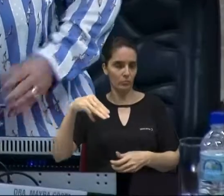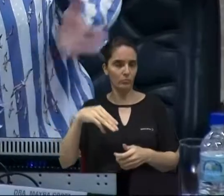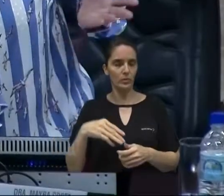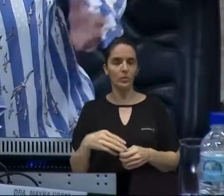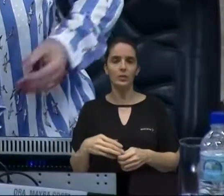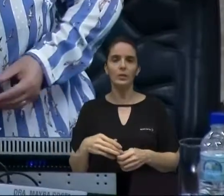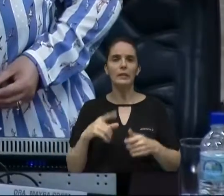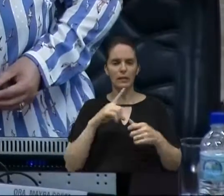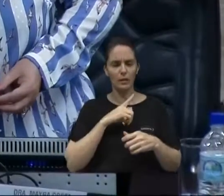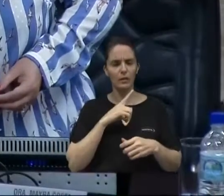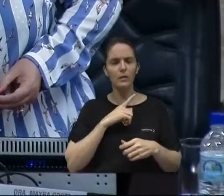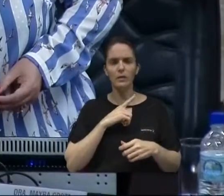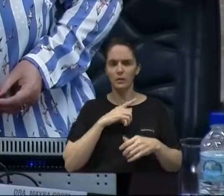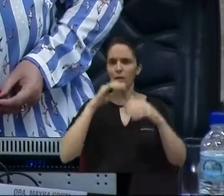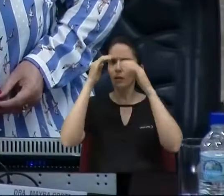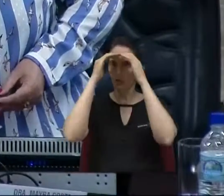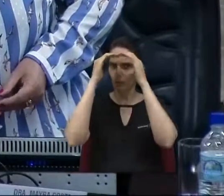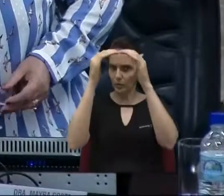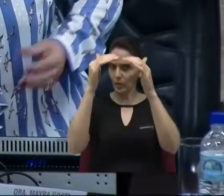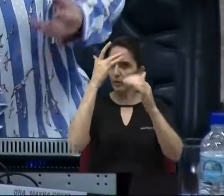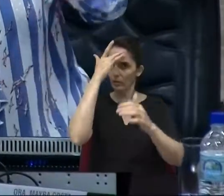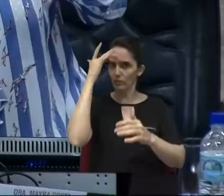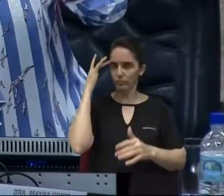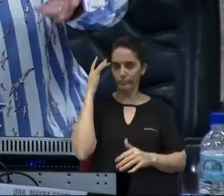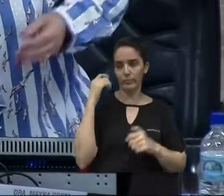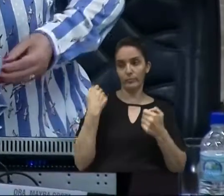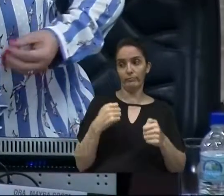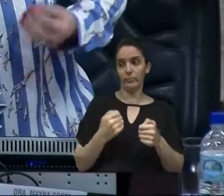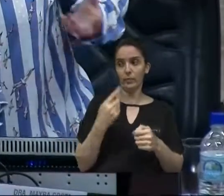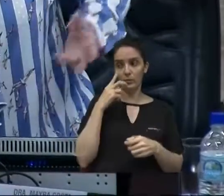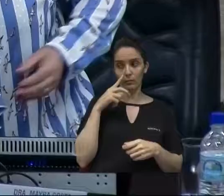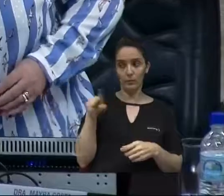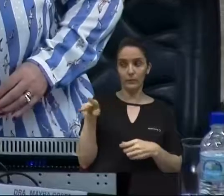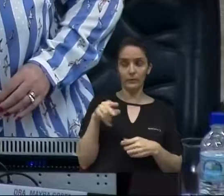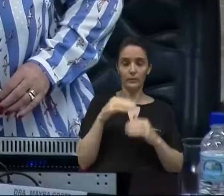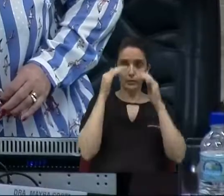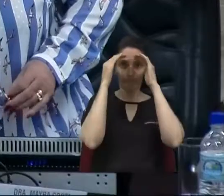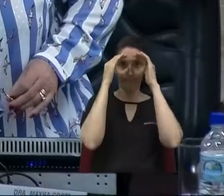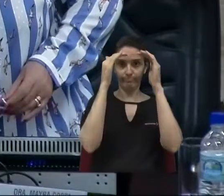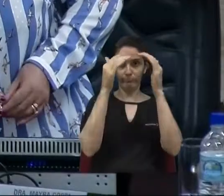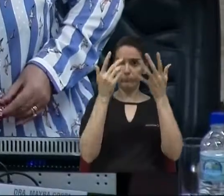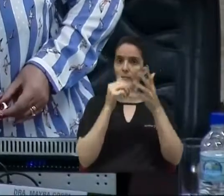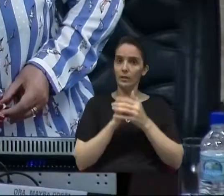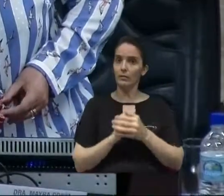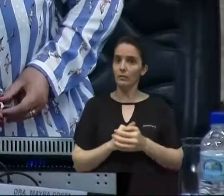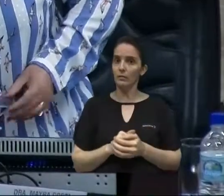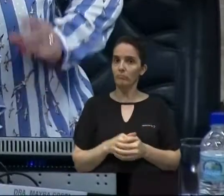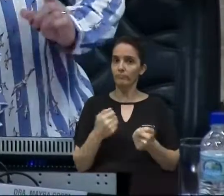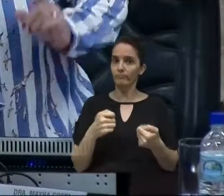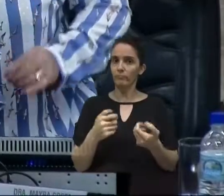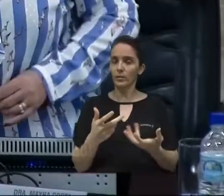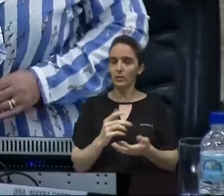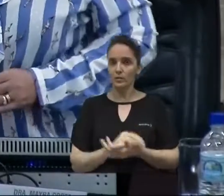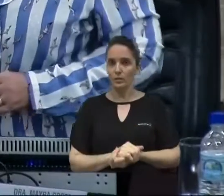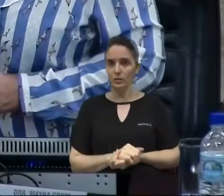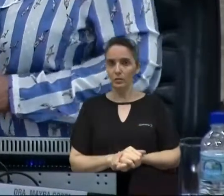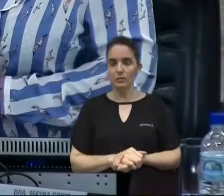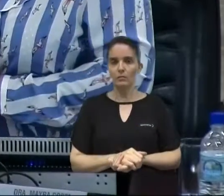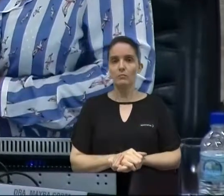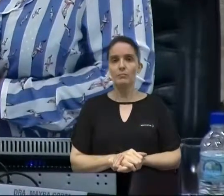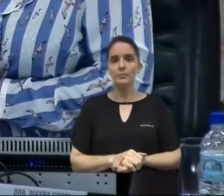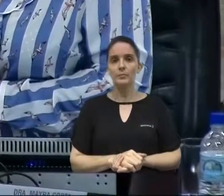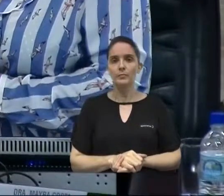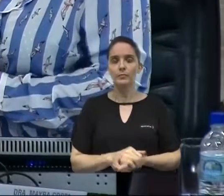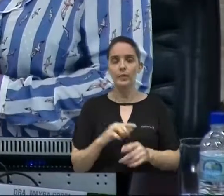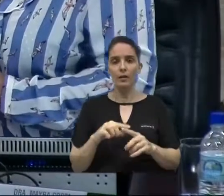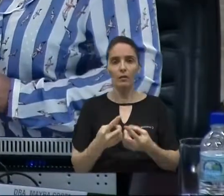respeito. Infelizmente, às vezes, as pessoas precisam dessa imagem para elas poderem respeitar. Mas eu quero a